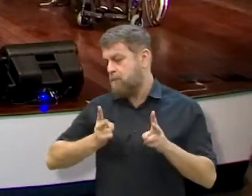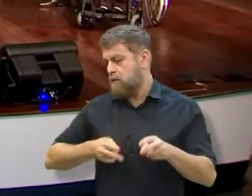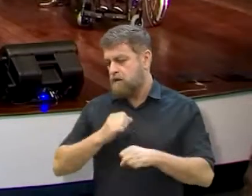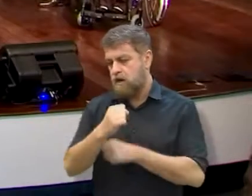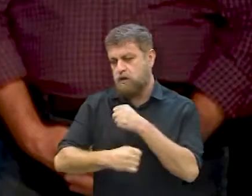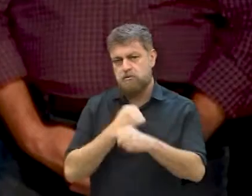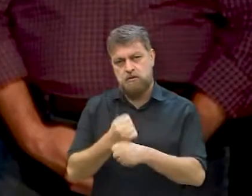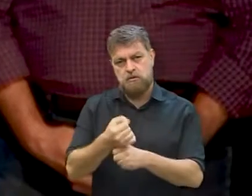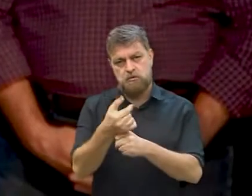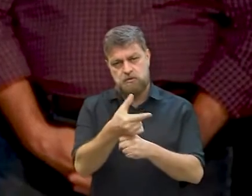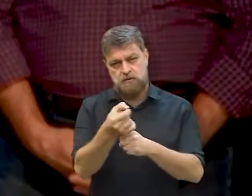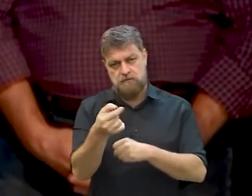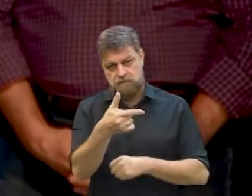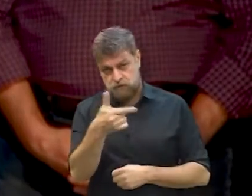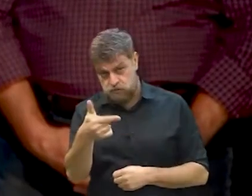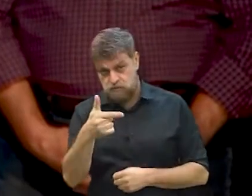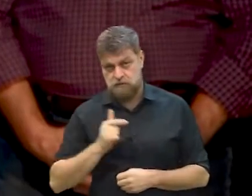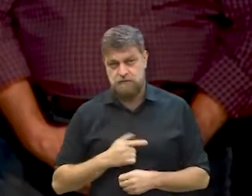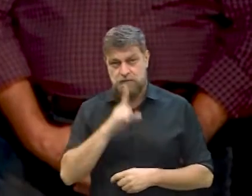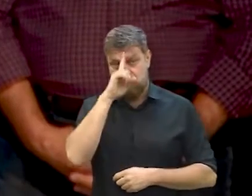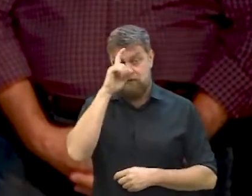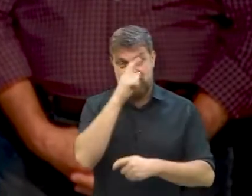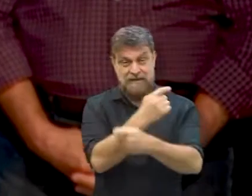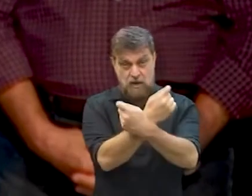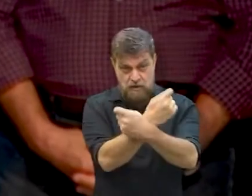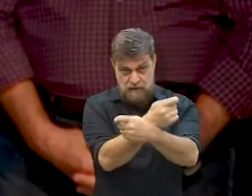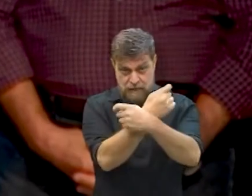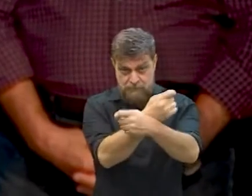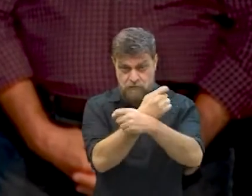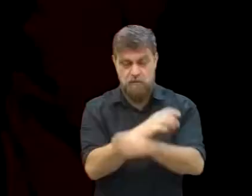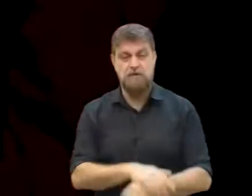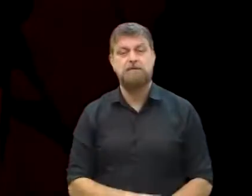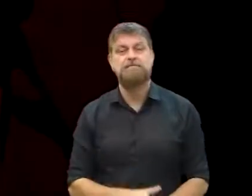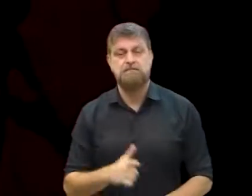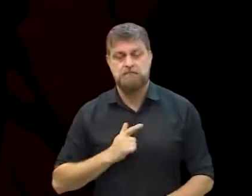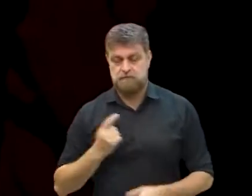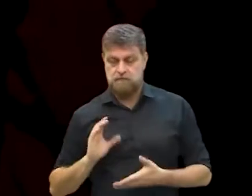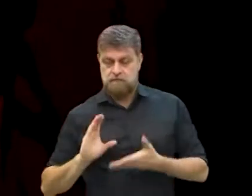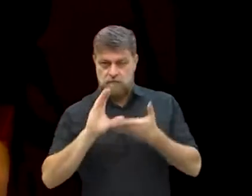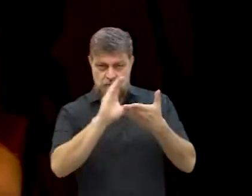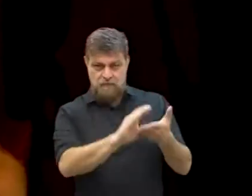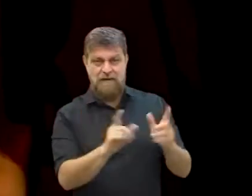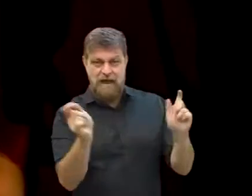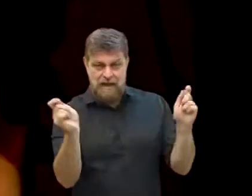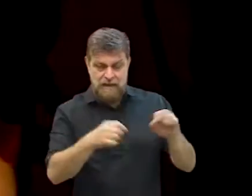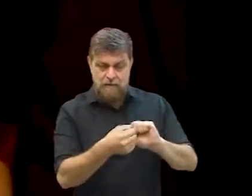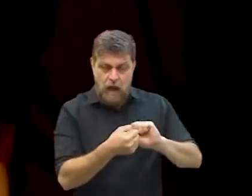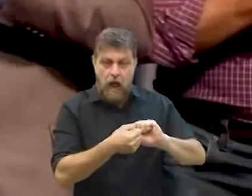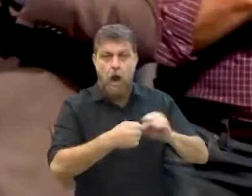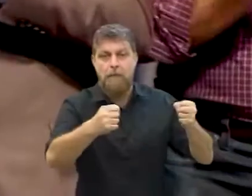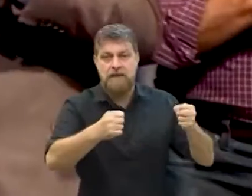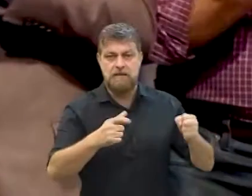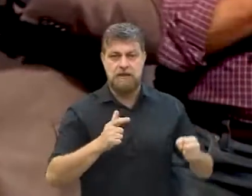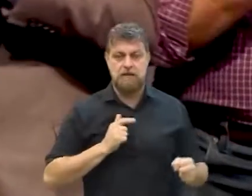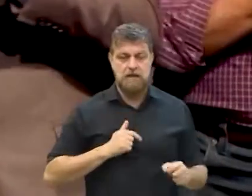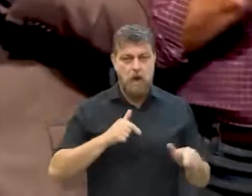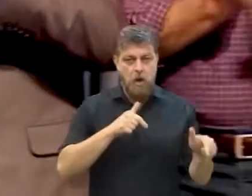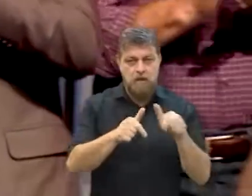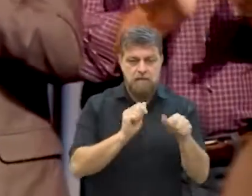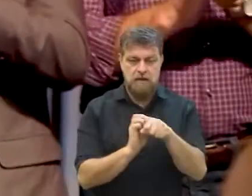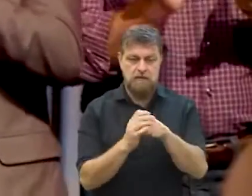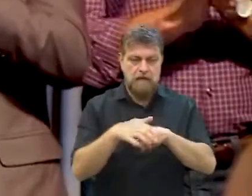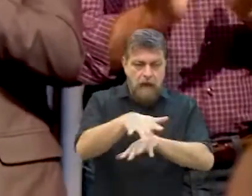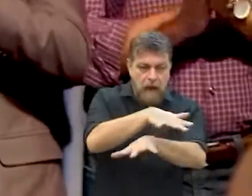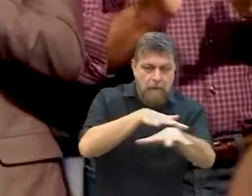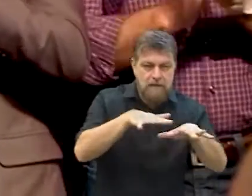será permanente em 2022. No Hospital da PUC de Campinas, o novo valor vai permitir uma ampliação dos serviços